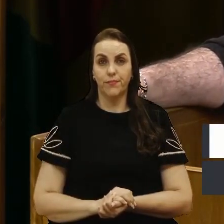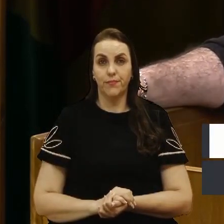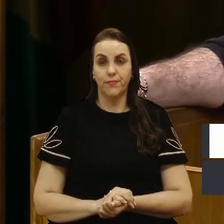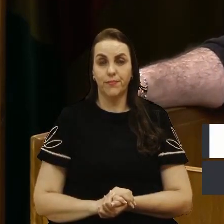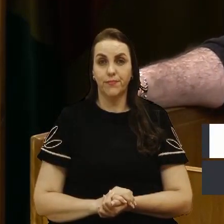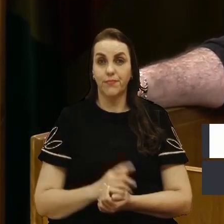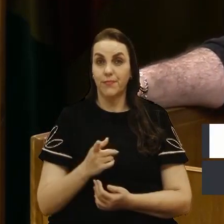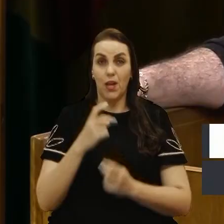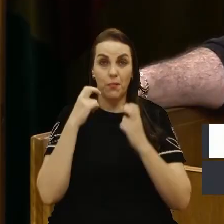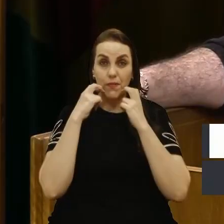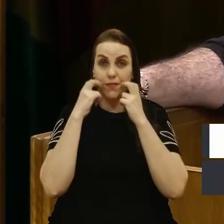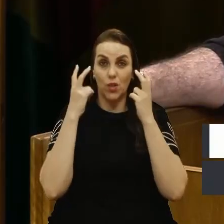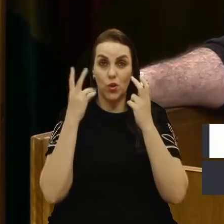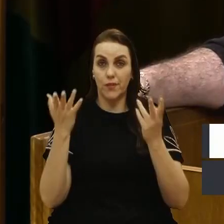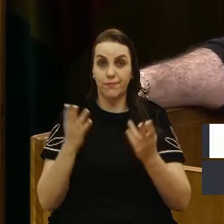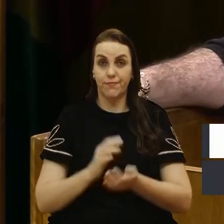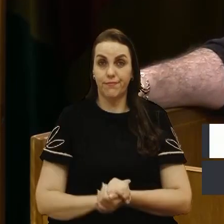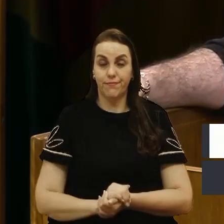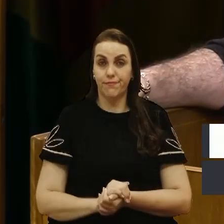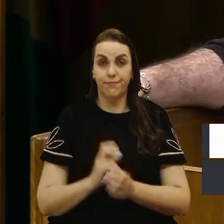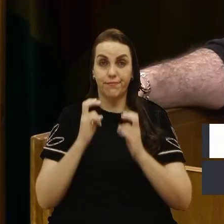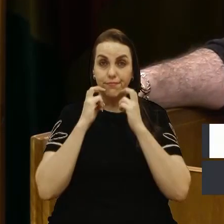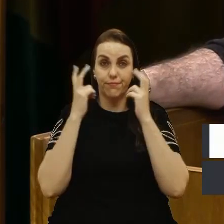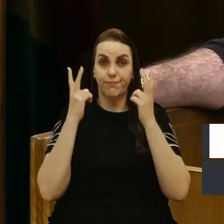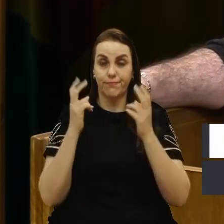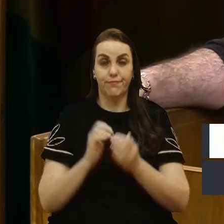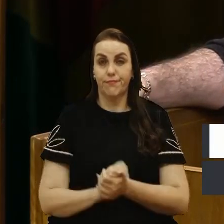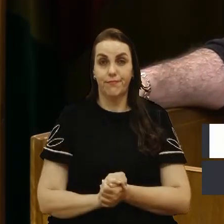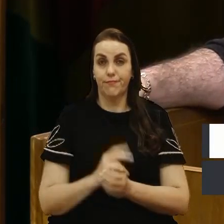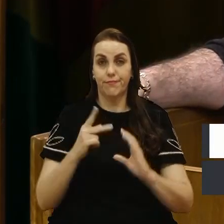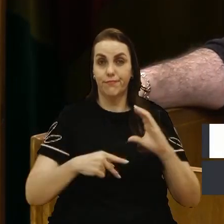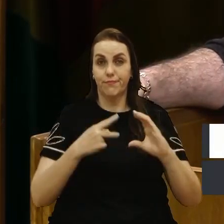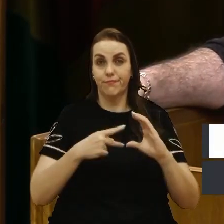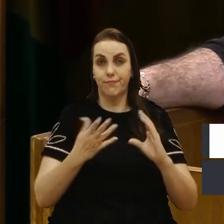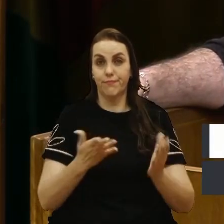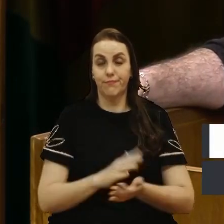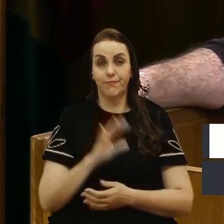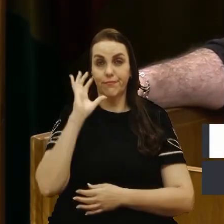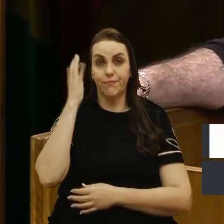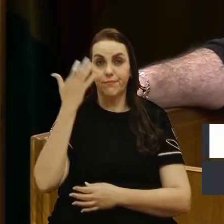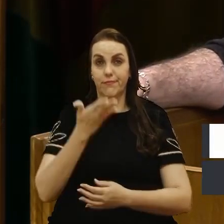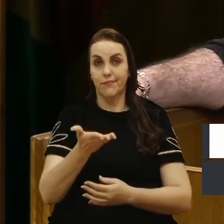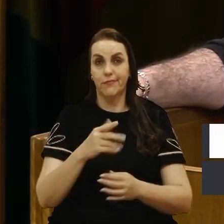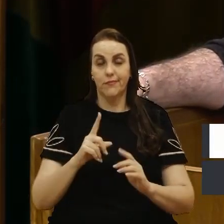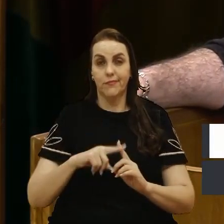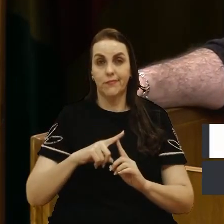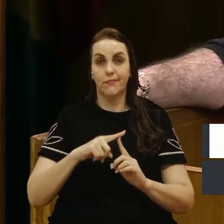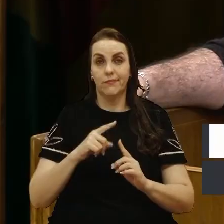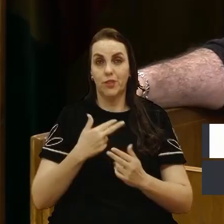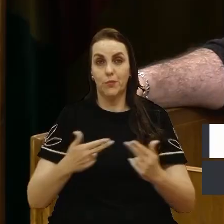Isso é uma vergonha. É uma vergonha para o parlamento acontecer esse tipo de situação.